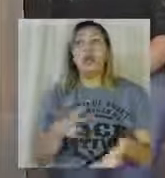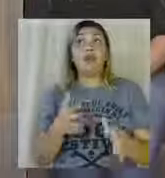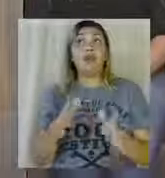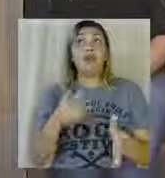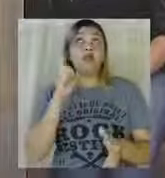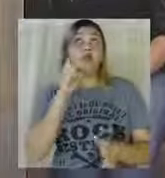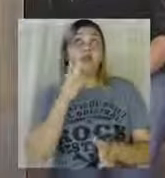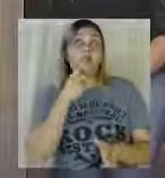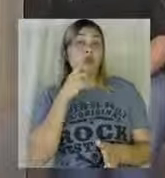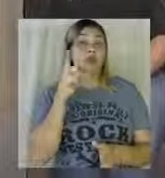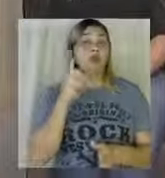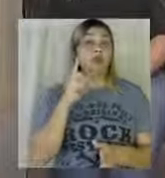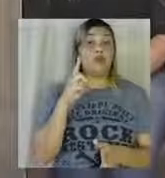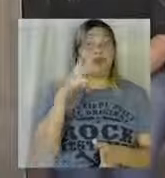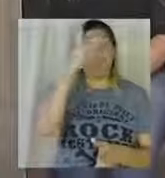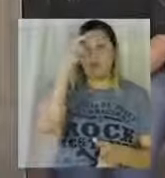surdas